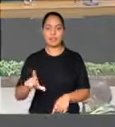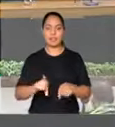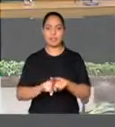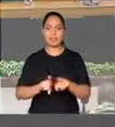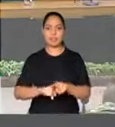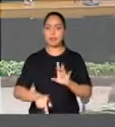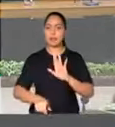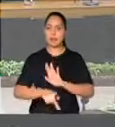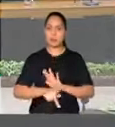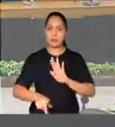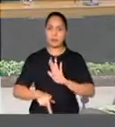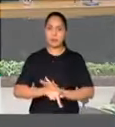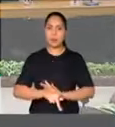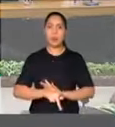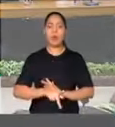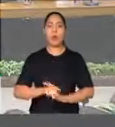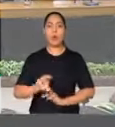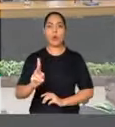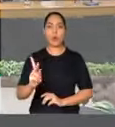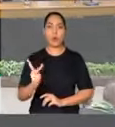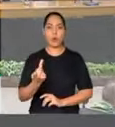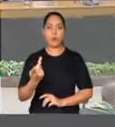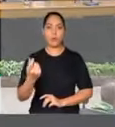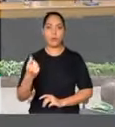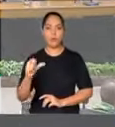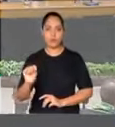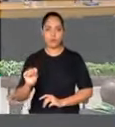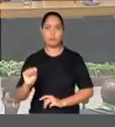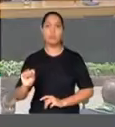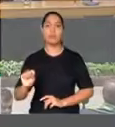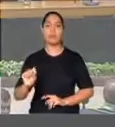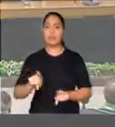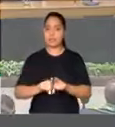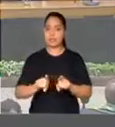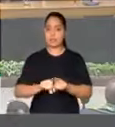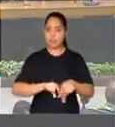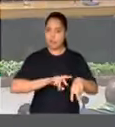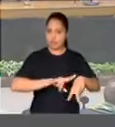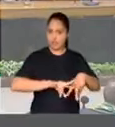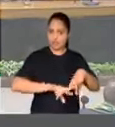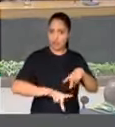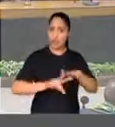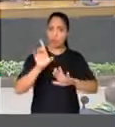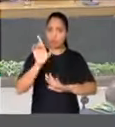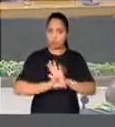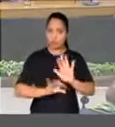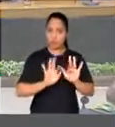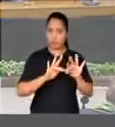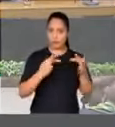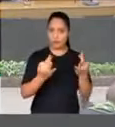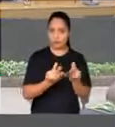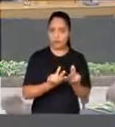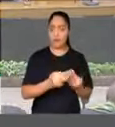Direito Homoafetivo e Gênero do Instituto Brasileiro de Direito de Família e BDFAM.